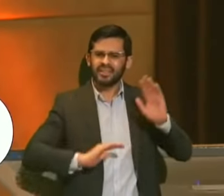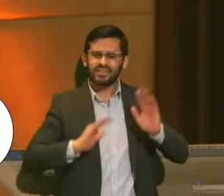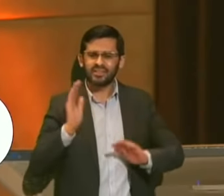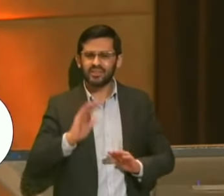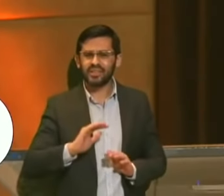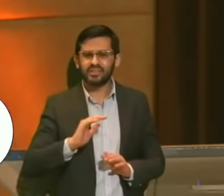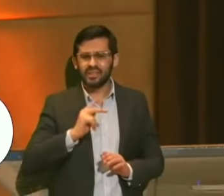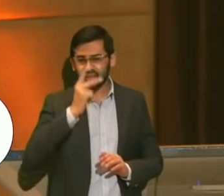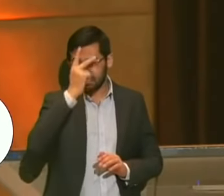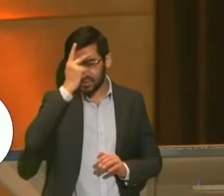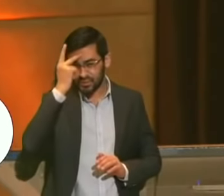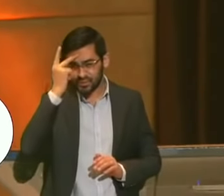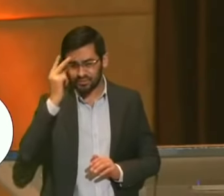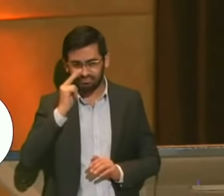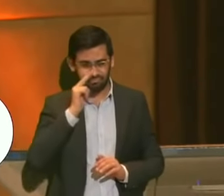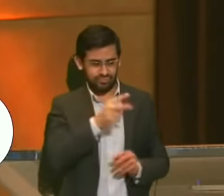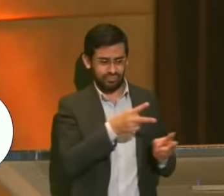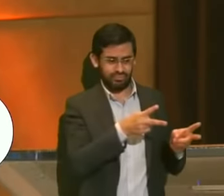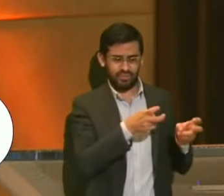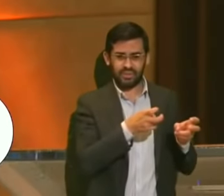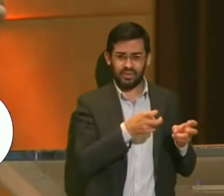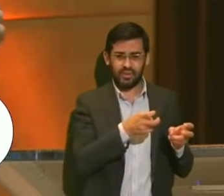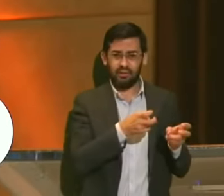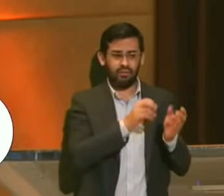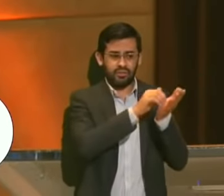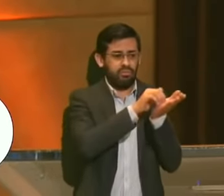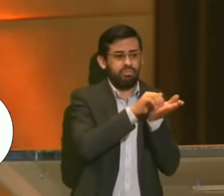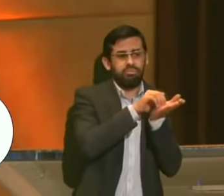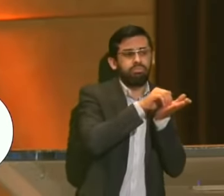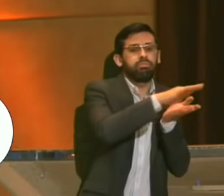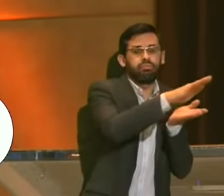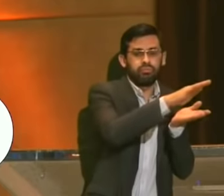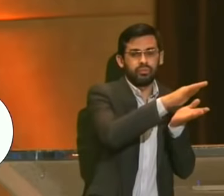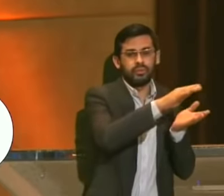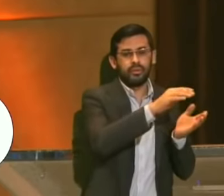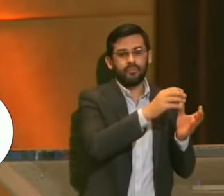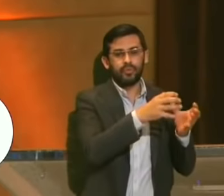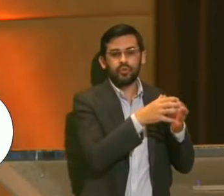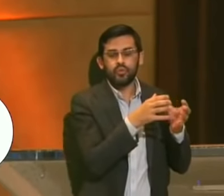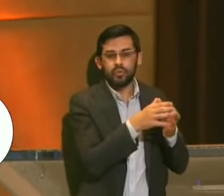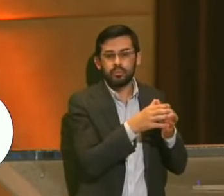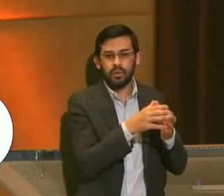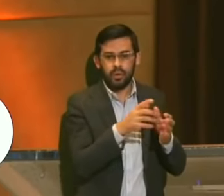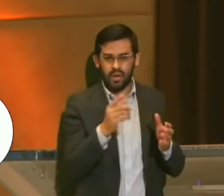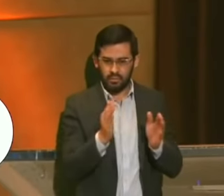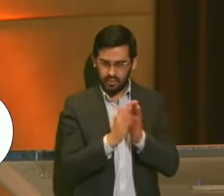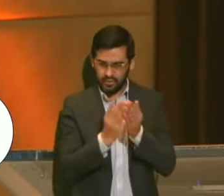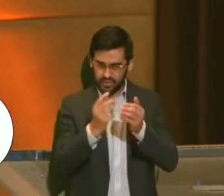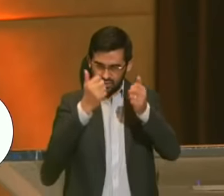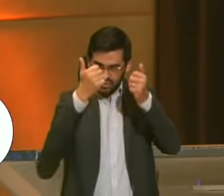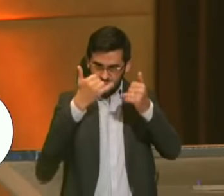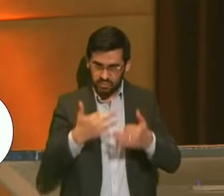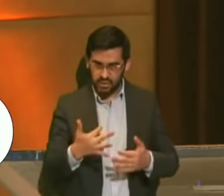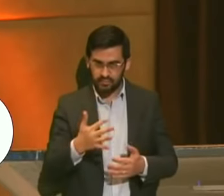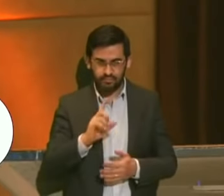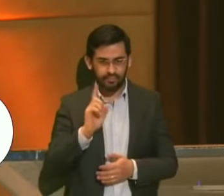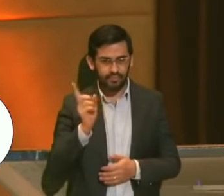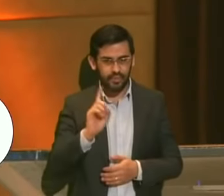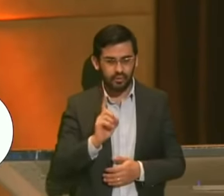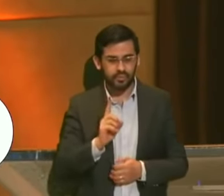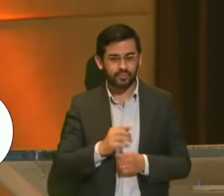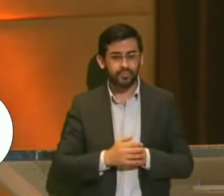sentido de agremiação. Você foi retirado da sua agremiação. A Bíblia não ensina isso, ela nunca olhou como